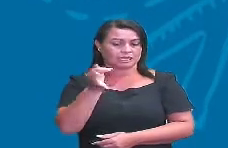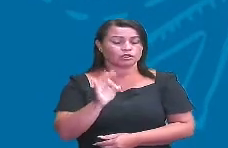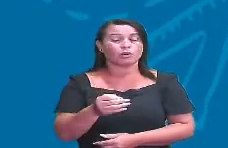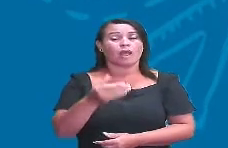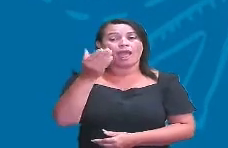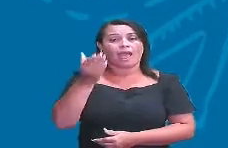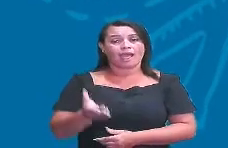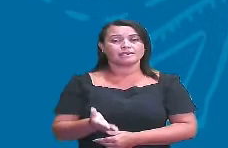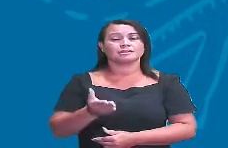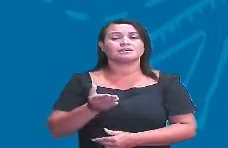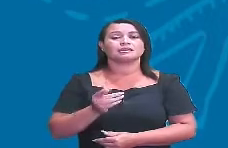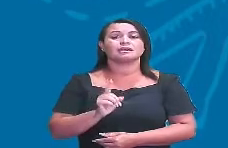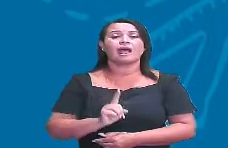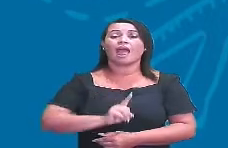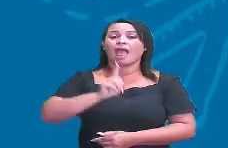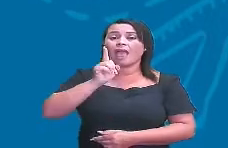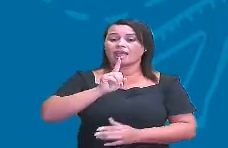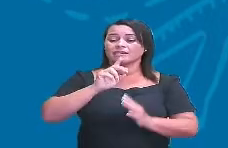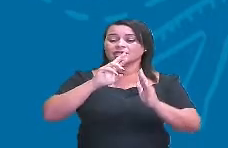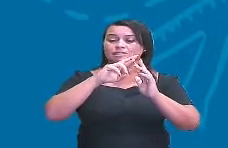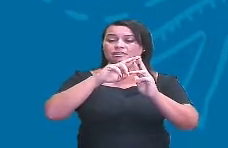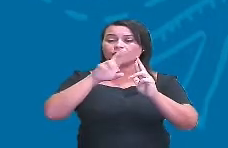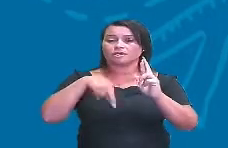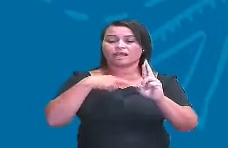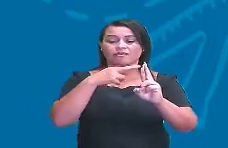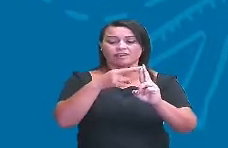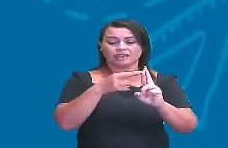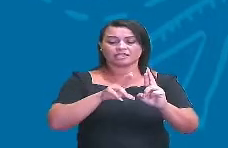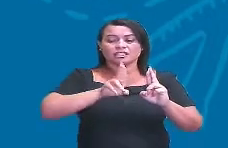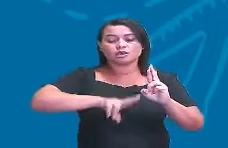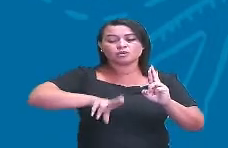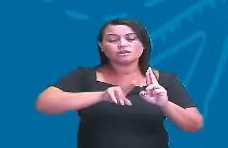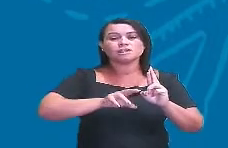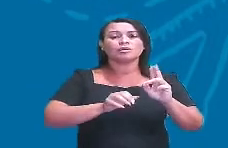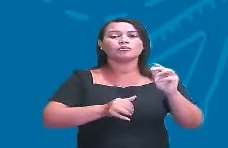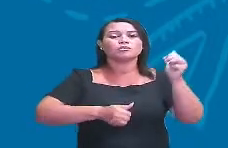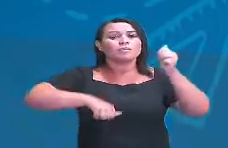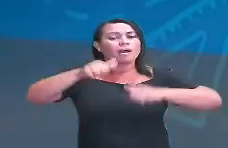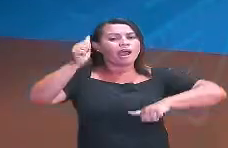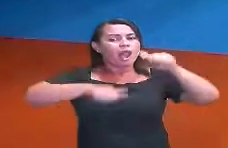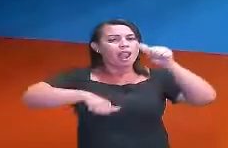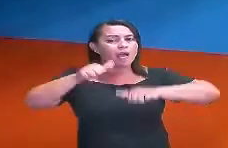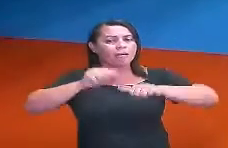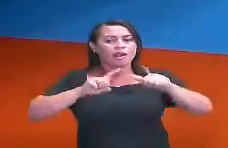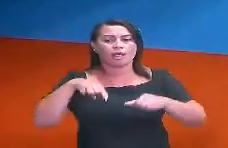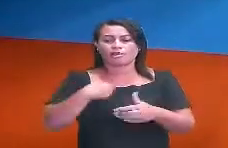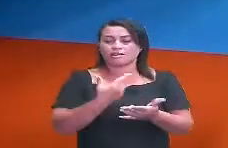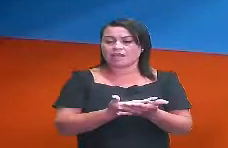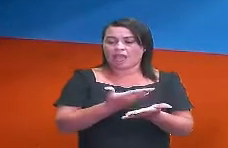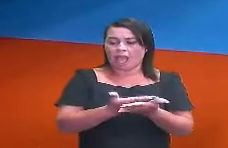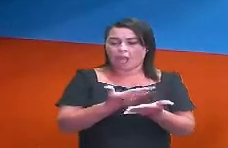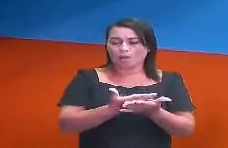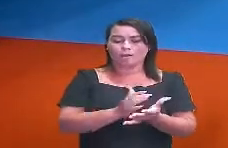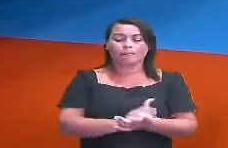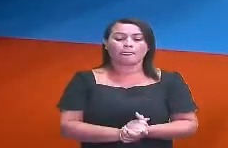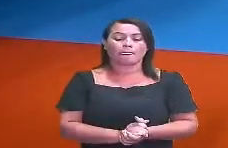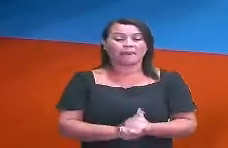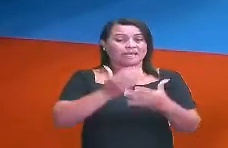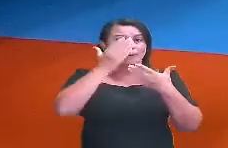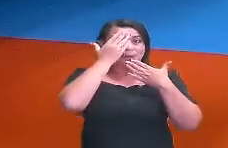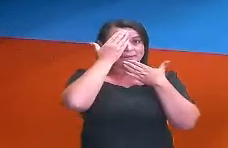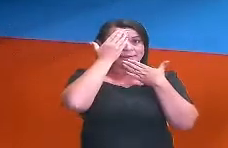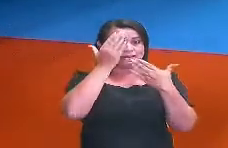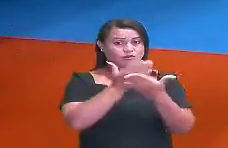Essas são as referências que nós utilizamos para elaborar a nossa aula, tá certo? Eu